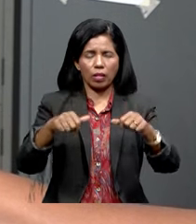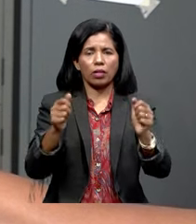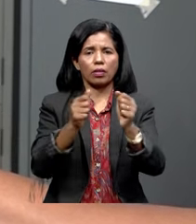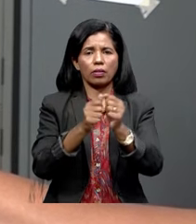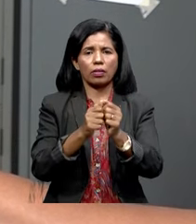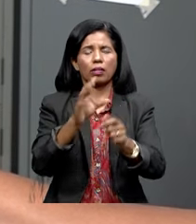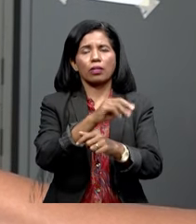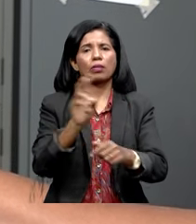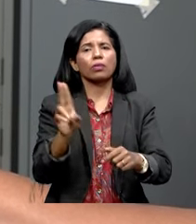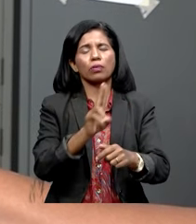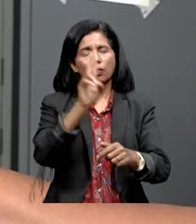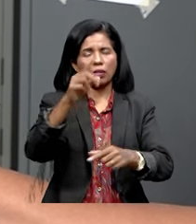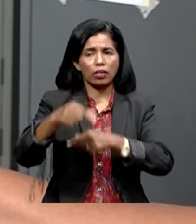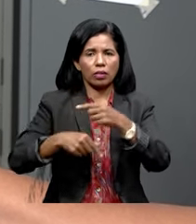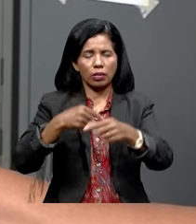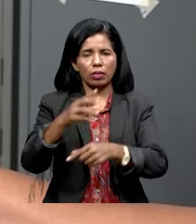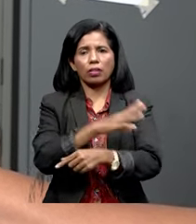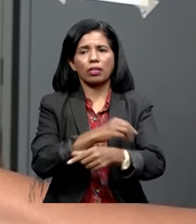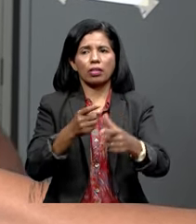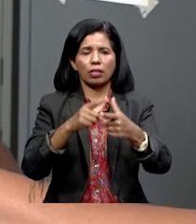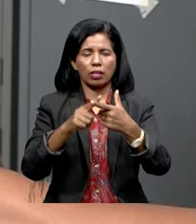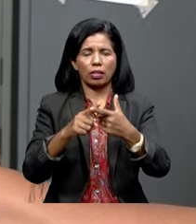Pertence à última geração. Aliás,